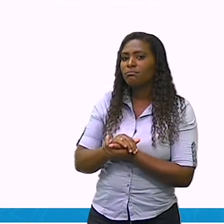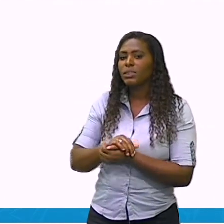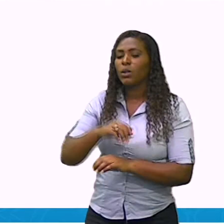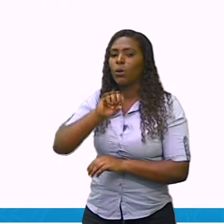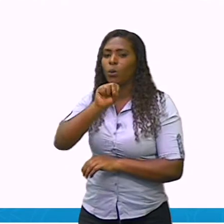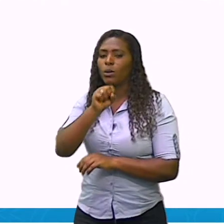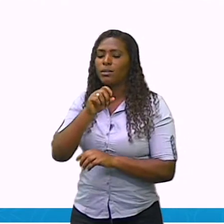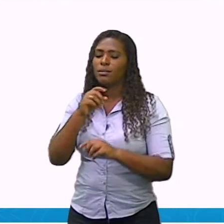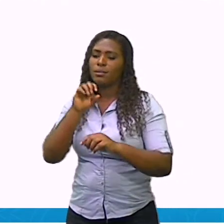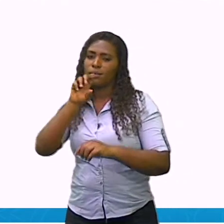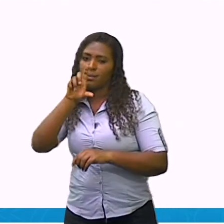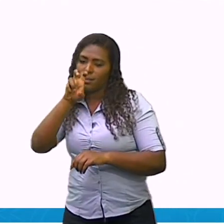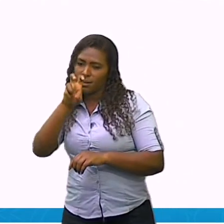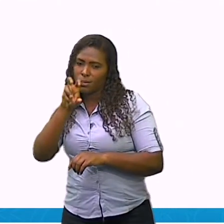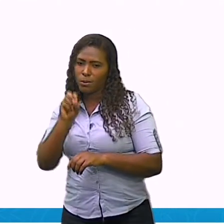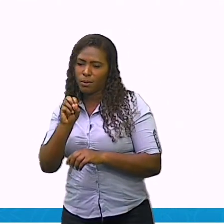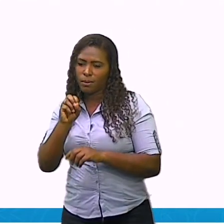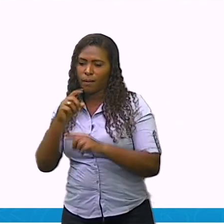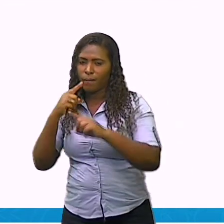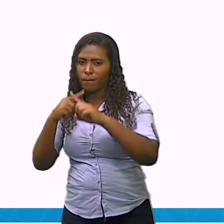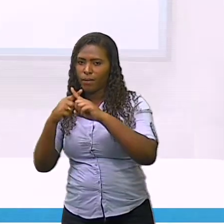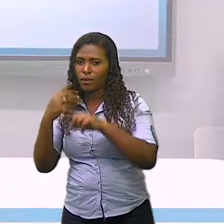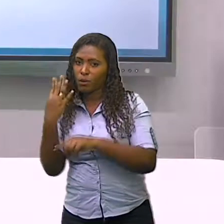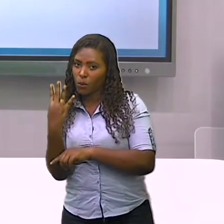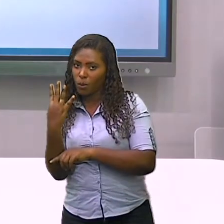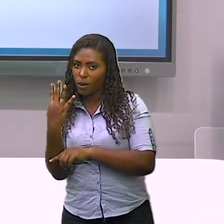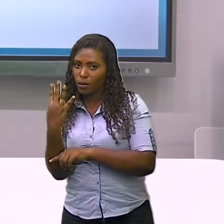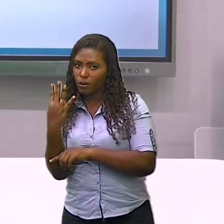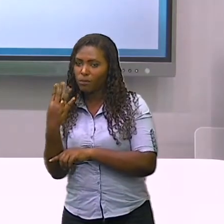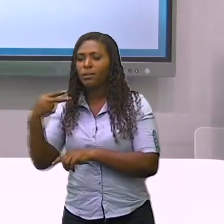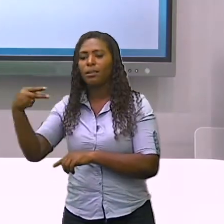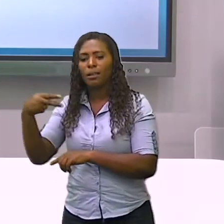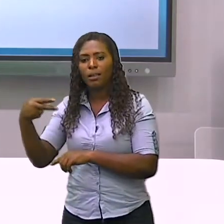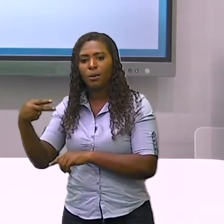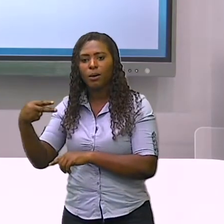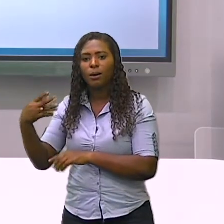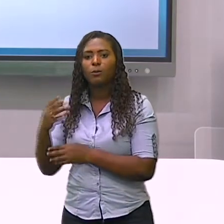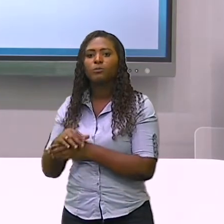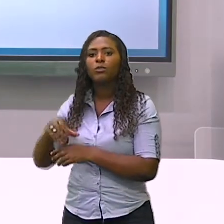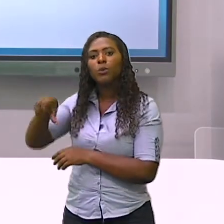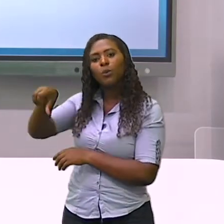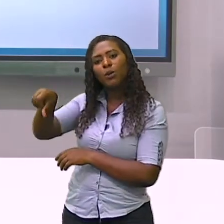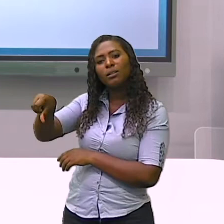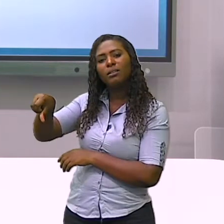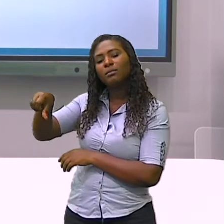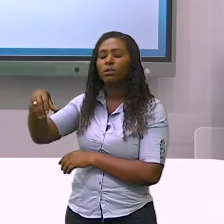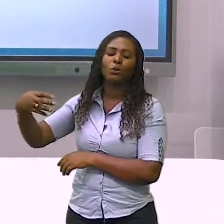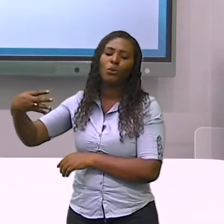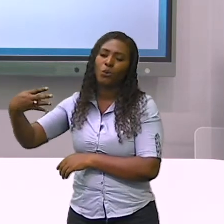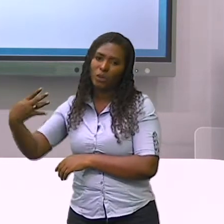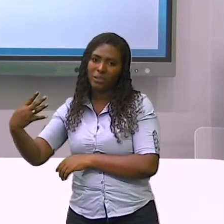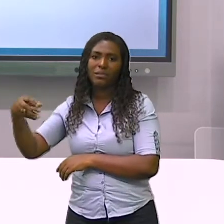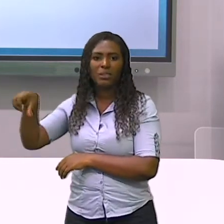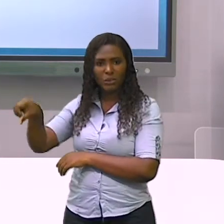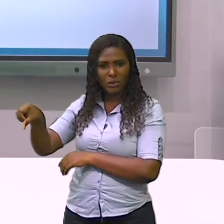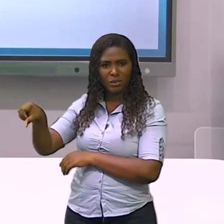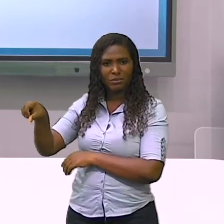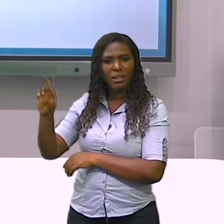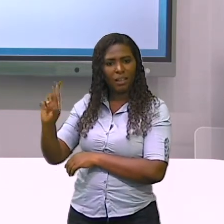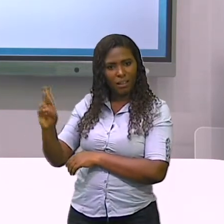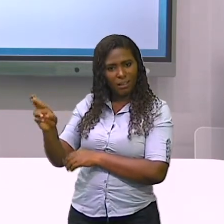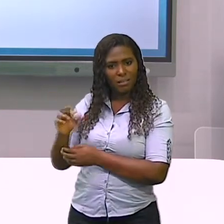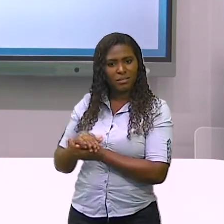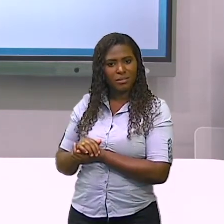dar 34 mais 15, R$ 49. E assim sucessivamente.